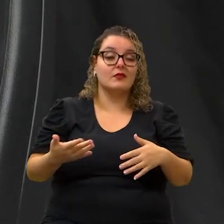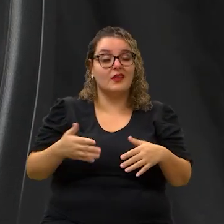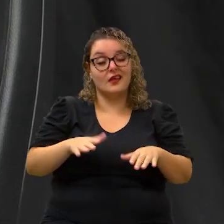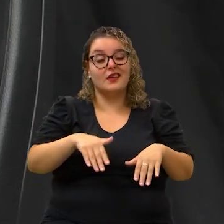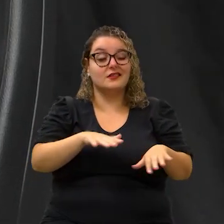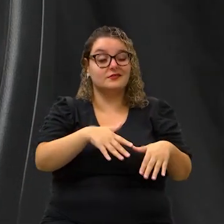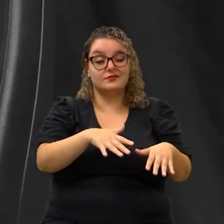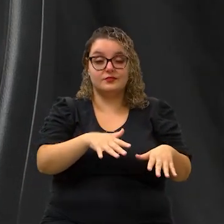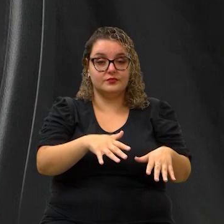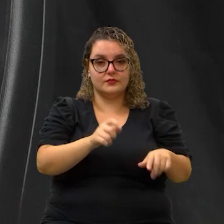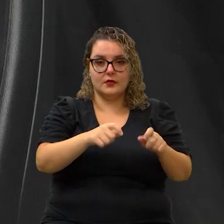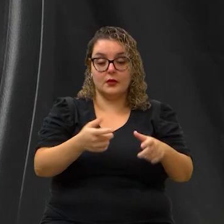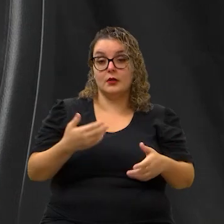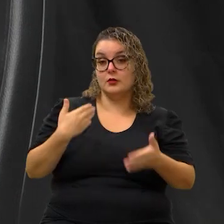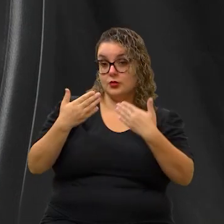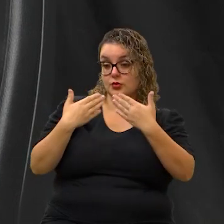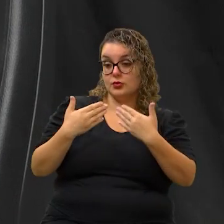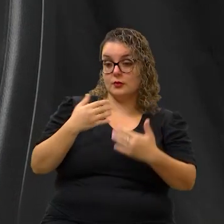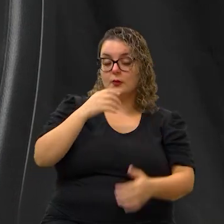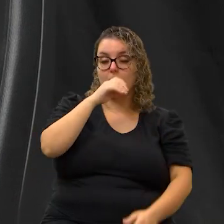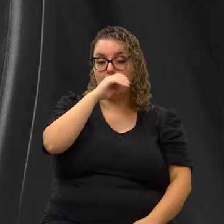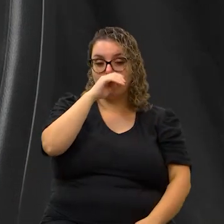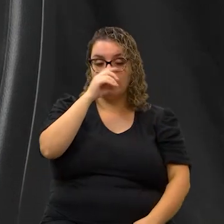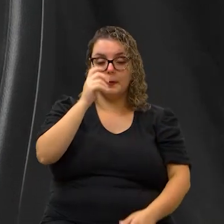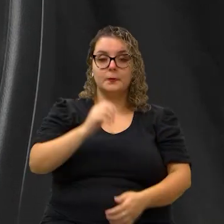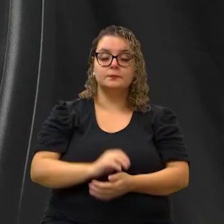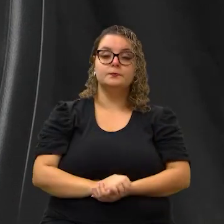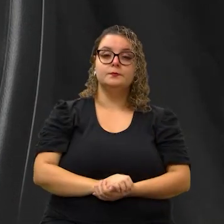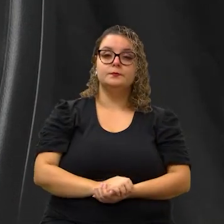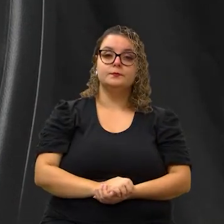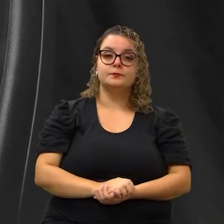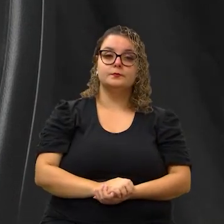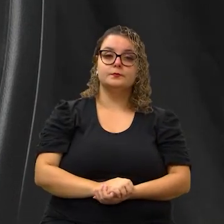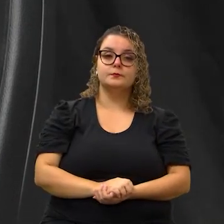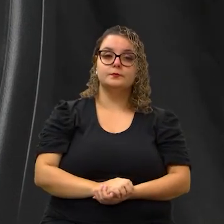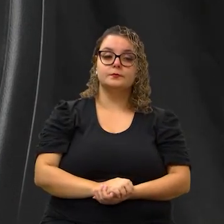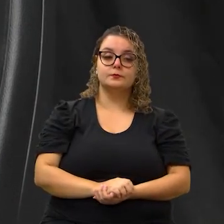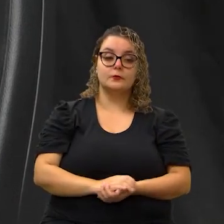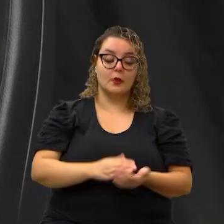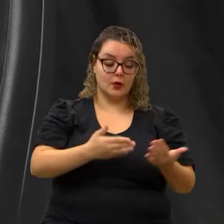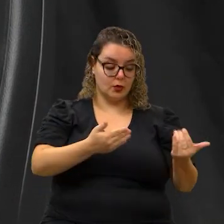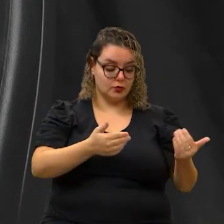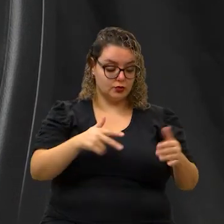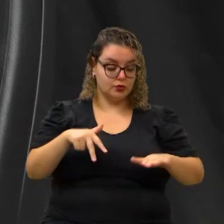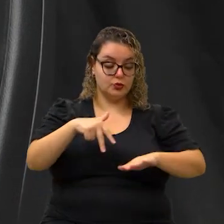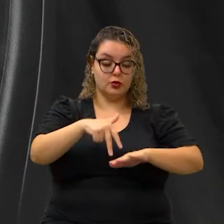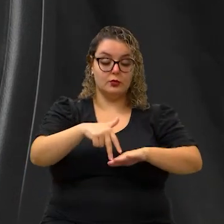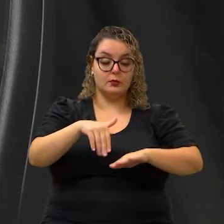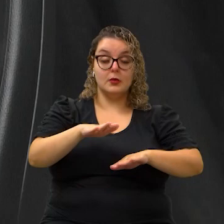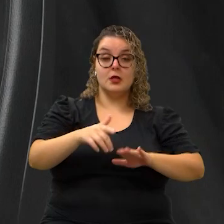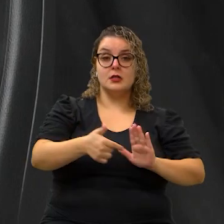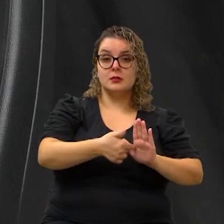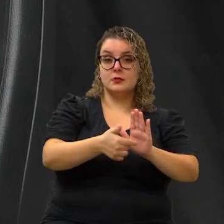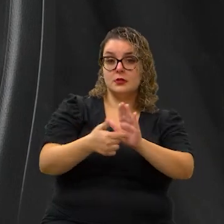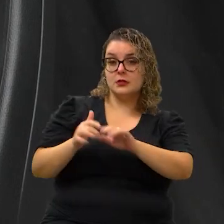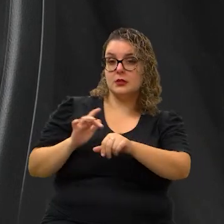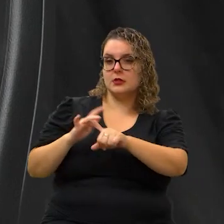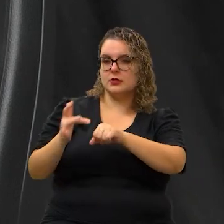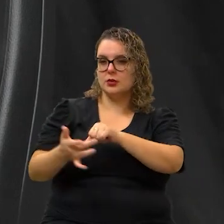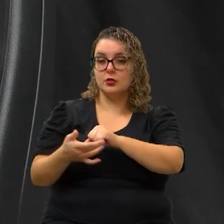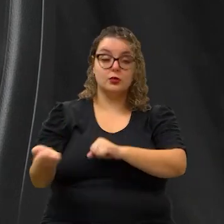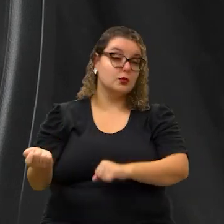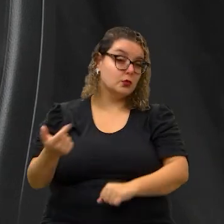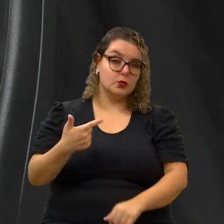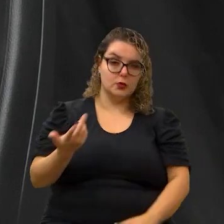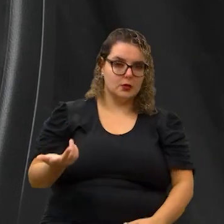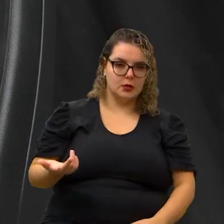são subestimadas por muitas pessoas, né? A gente estava até conversando um pouco assim, sobre muitas vezes os jovens se manifestarem mais pelas